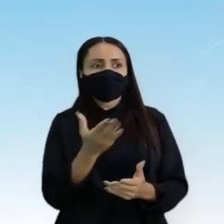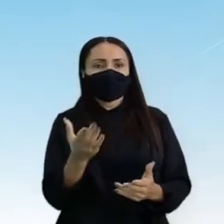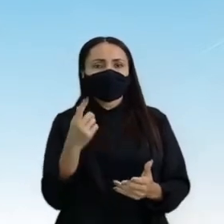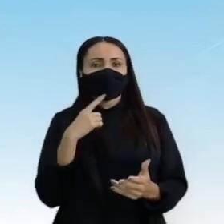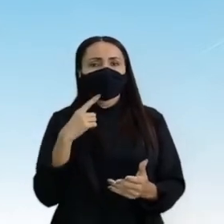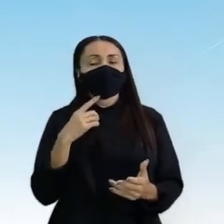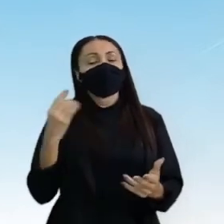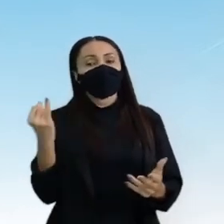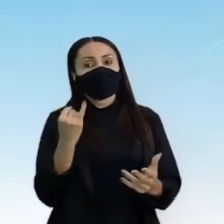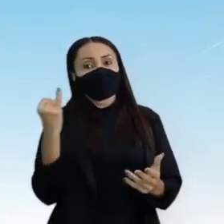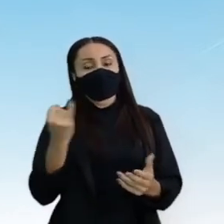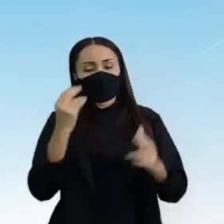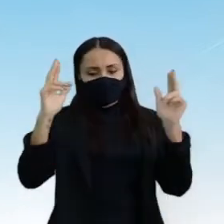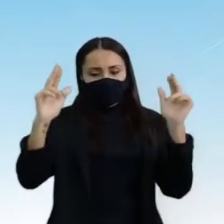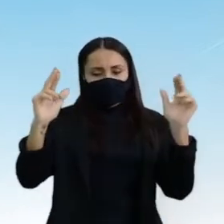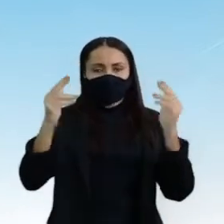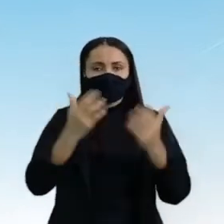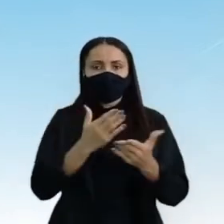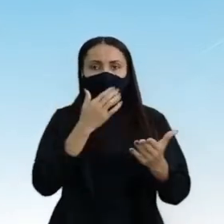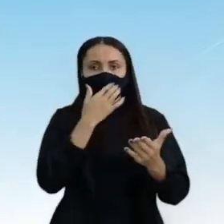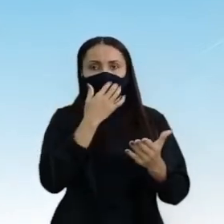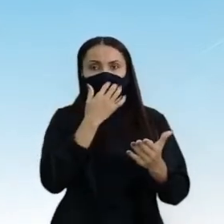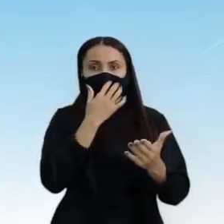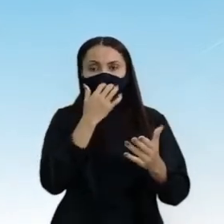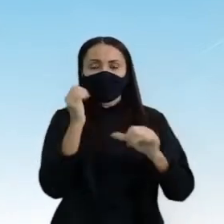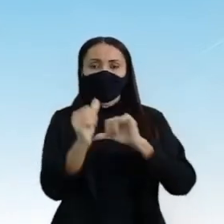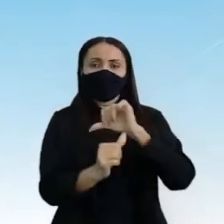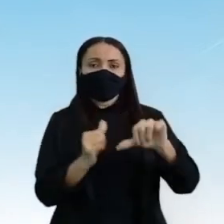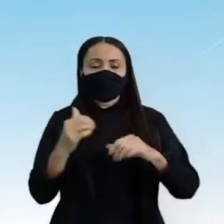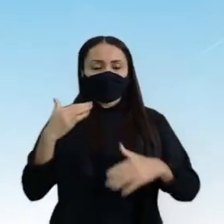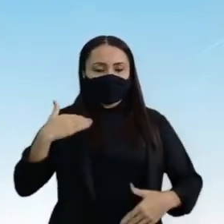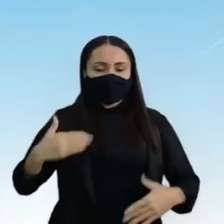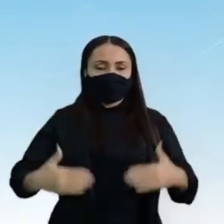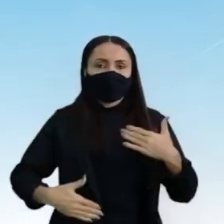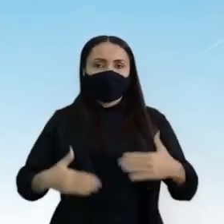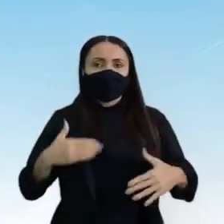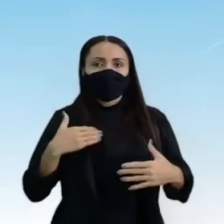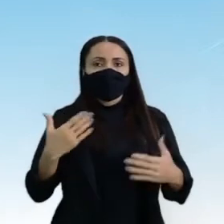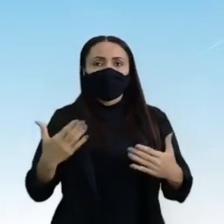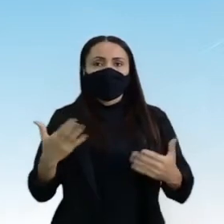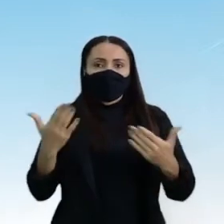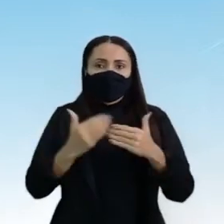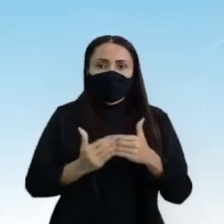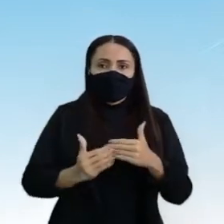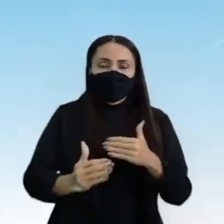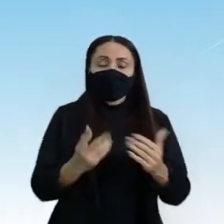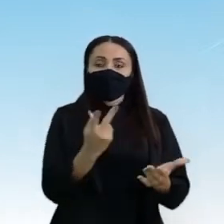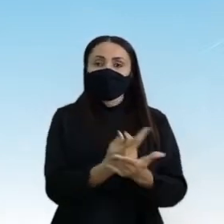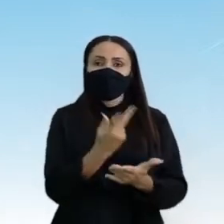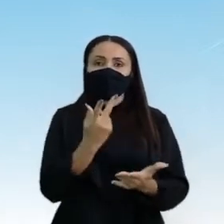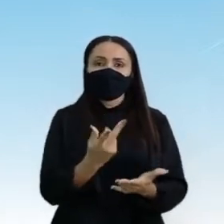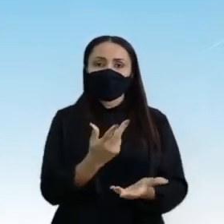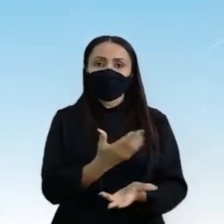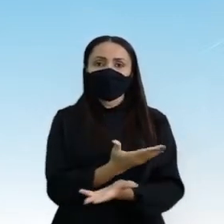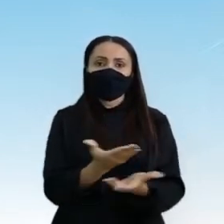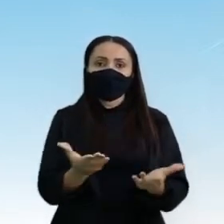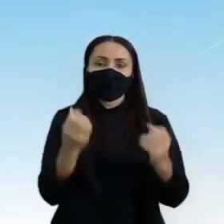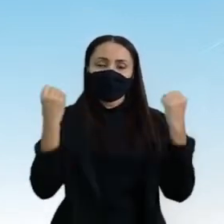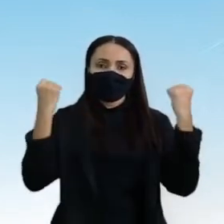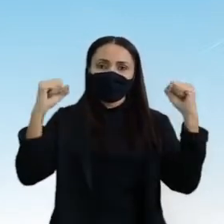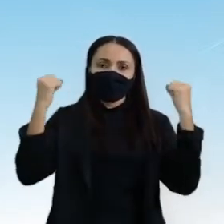tema importantíssimo. As alterações corporais promovidas